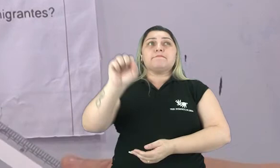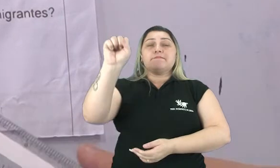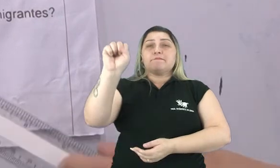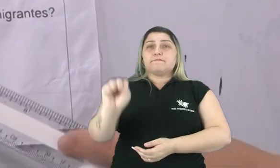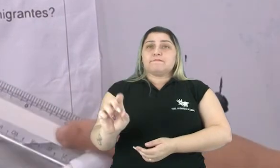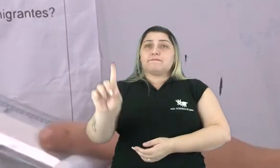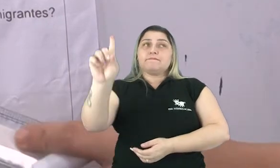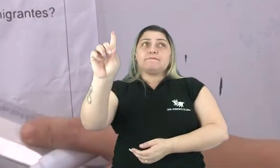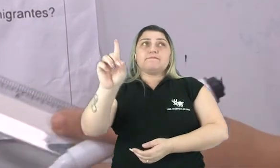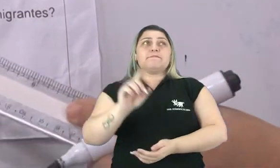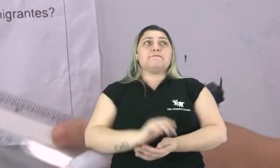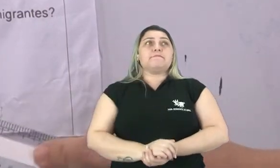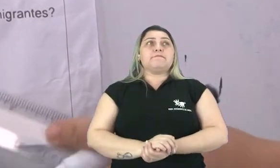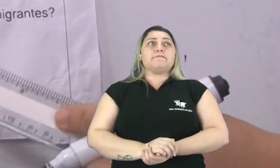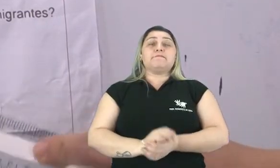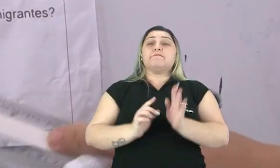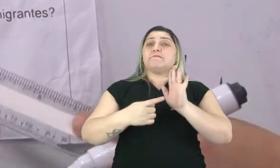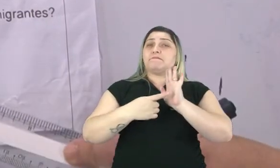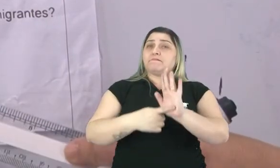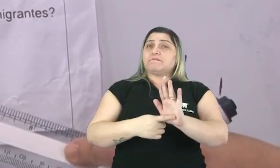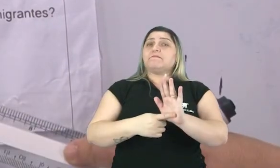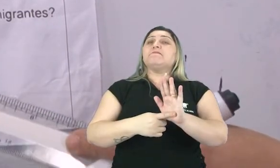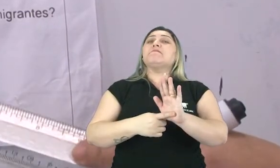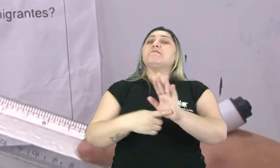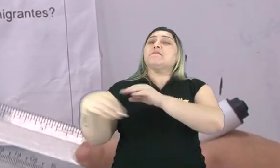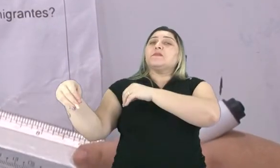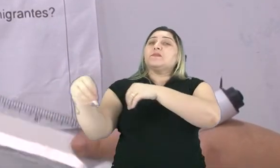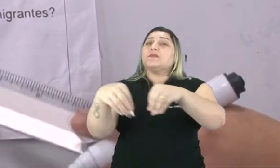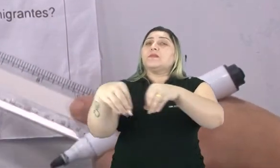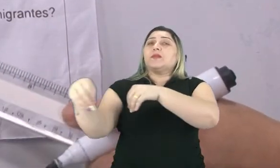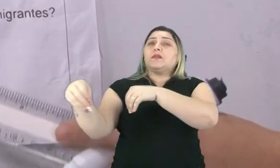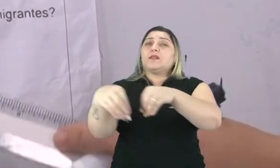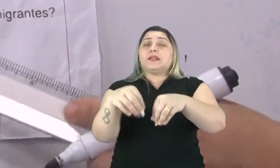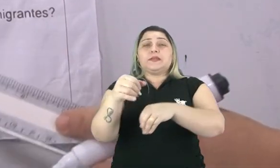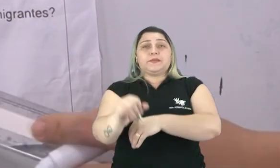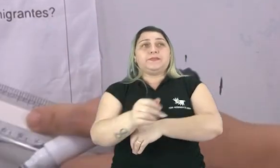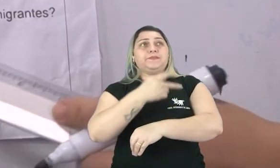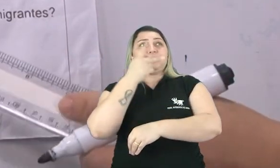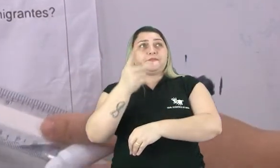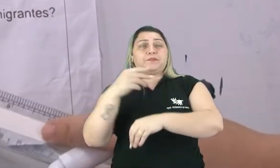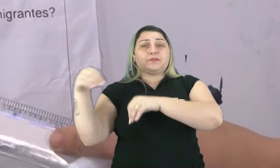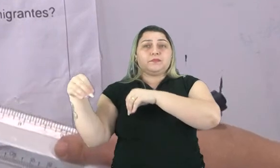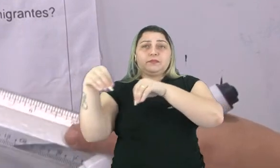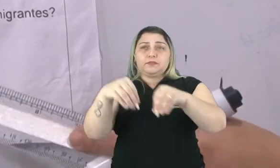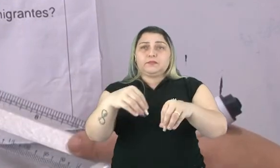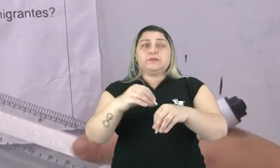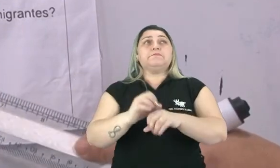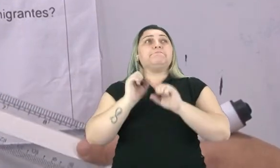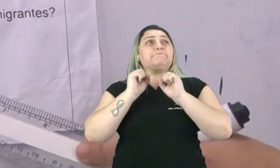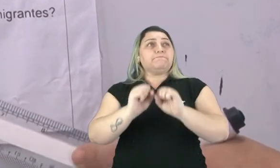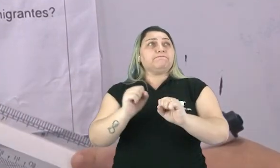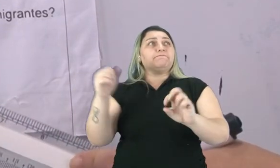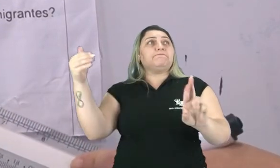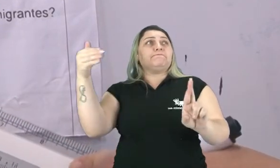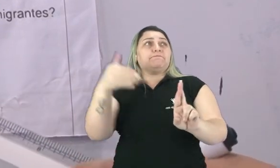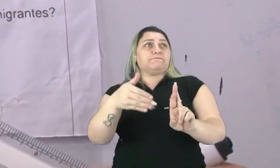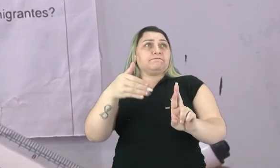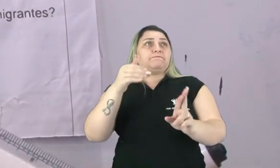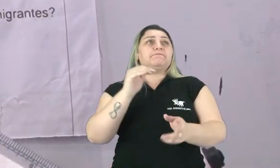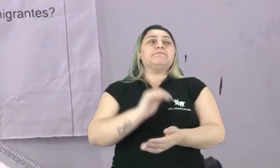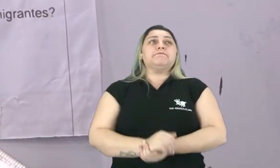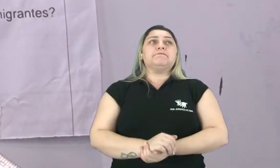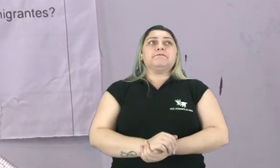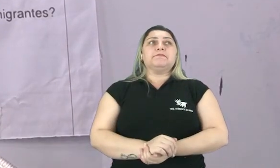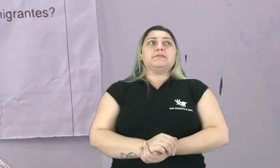sudeste. Essas setinhas, elas nos mostram essas migrações. Se a gente for falar sobre essas migrações aqui, eu posso me referir a essas